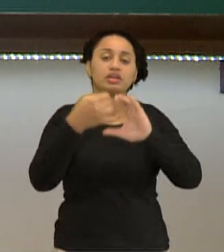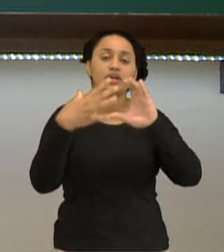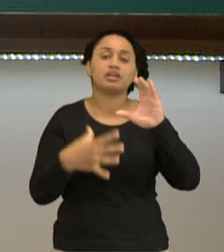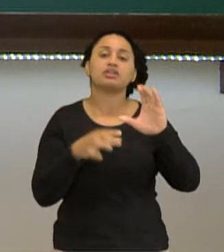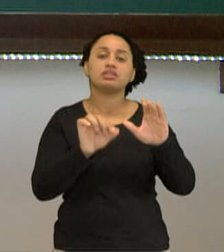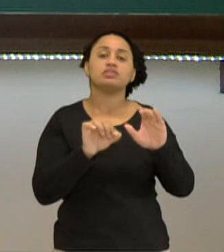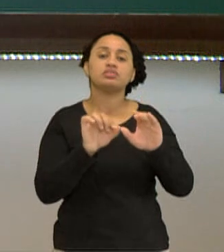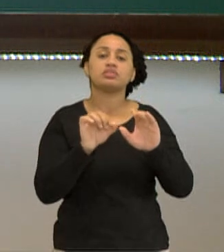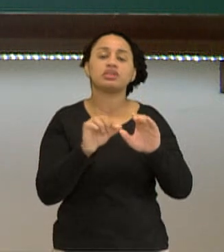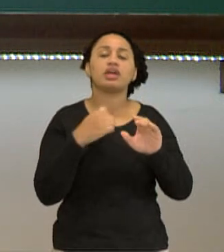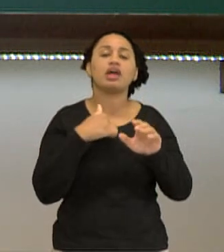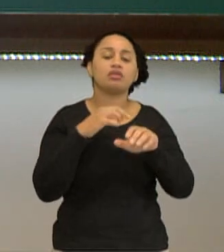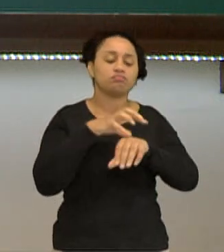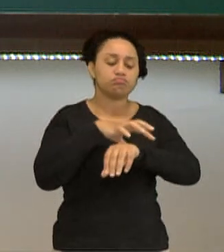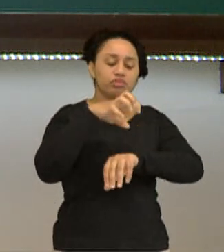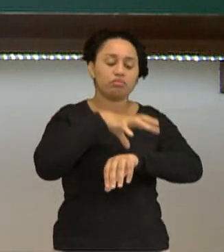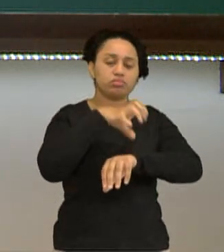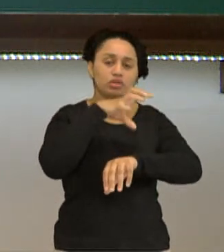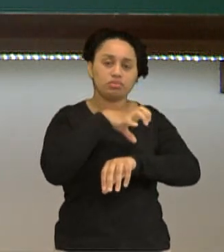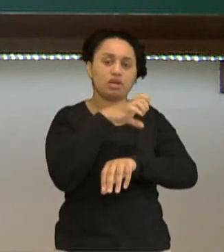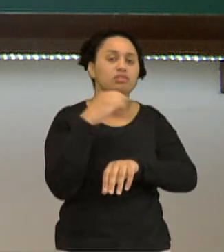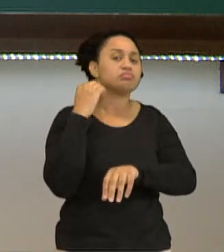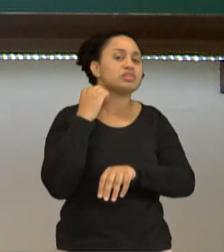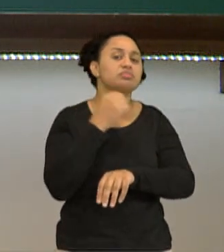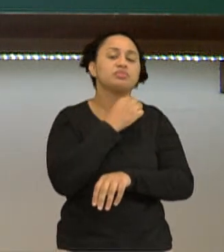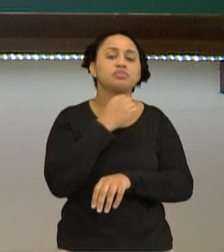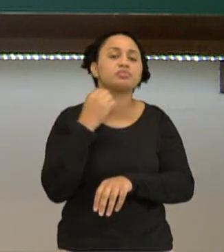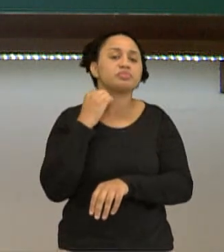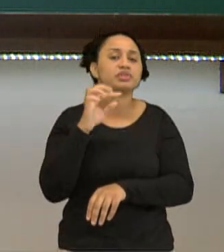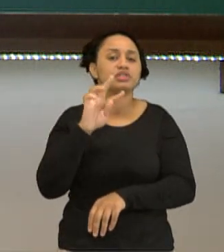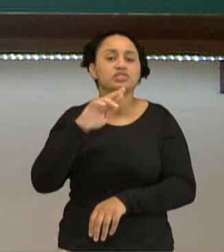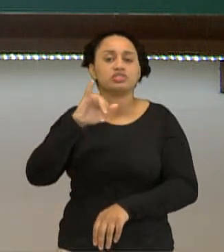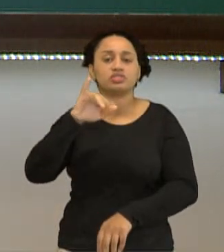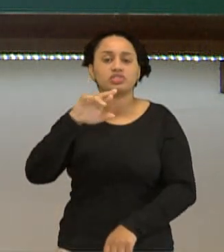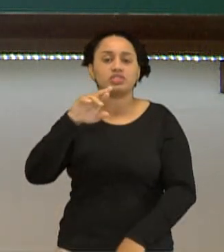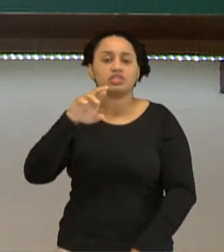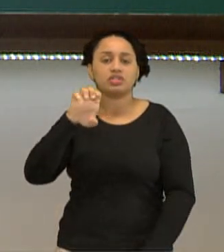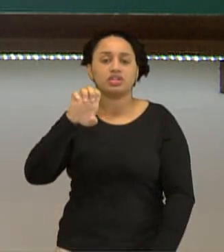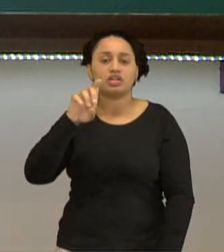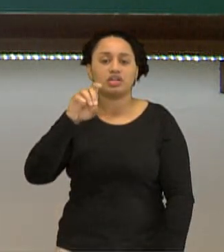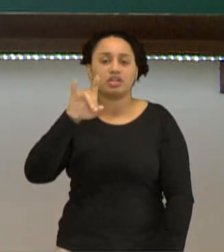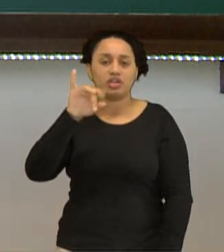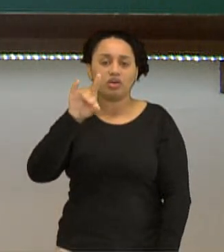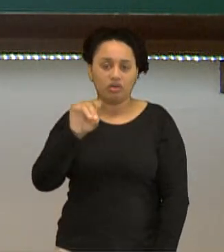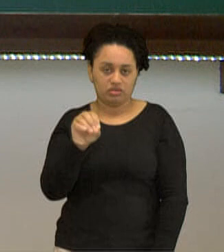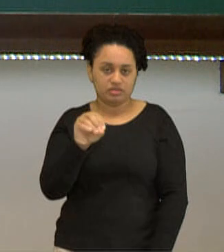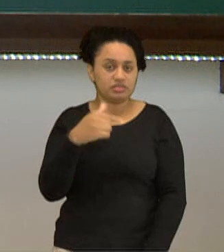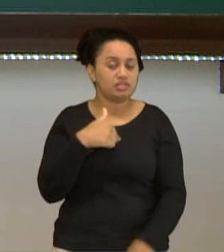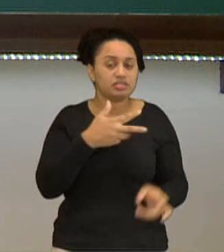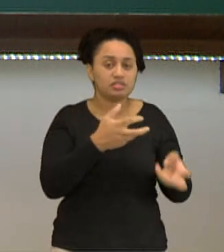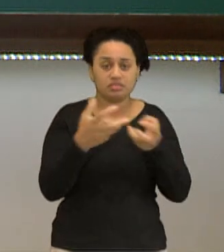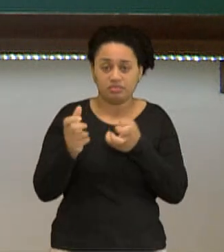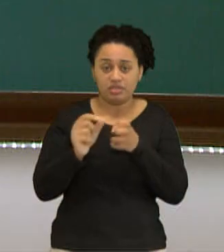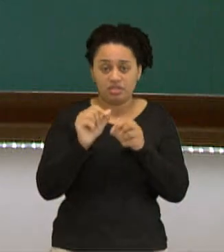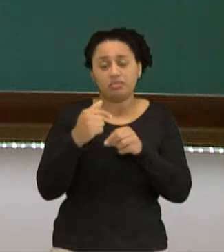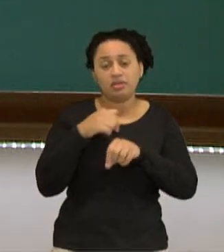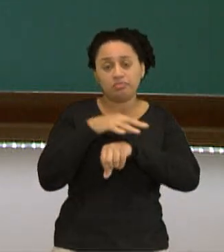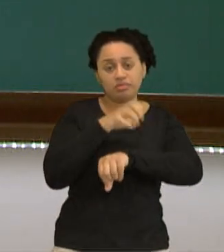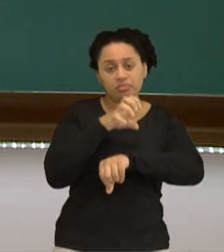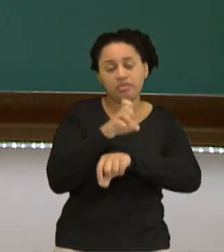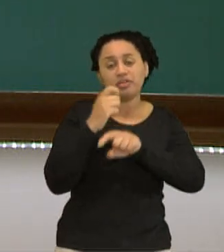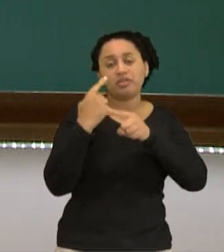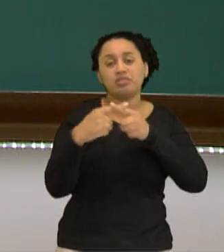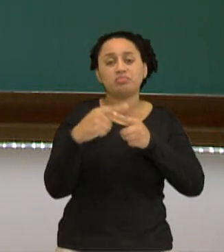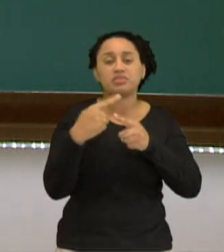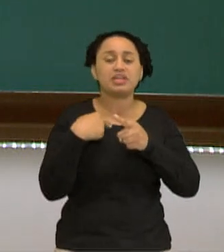nada menos do que uma inflamação das glândulas tireoides. E eles descobriram que essa inflamação era provocada por uma